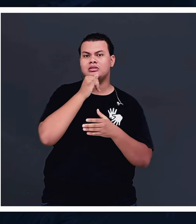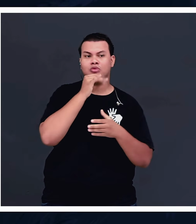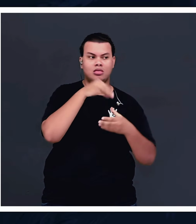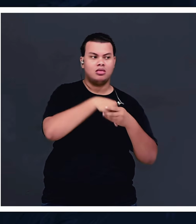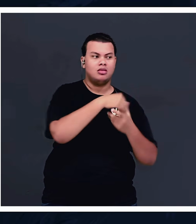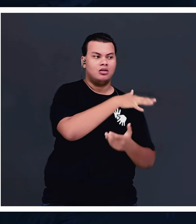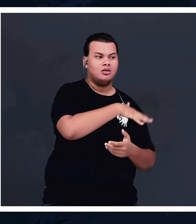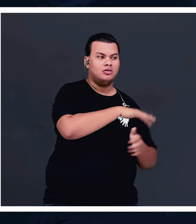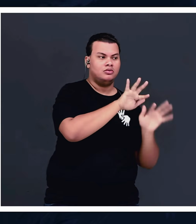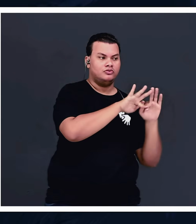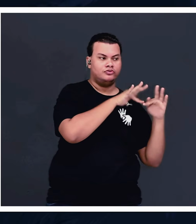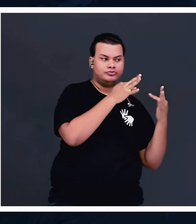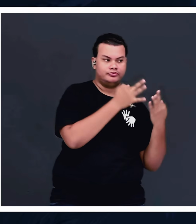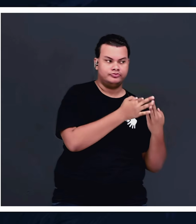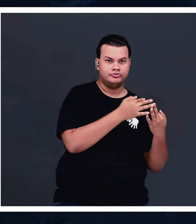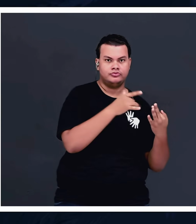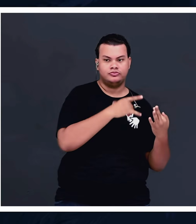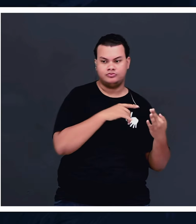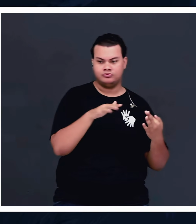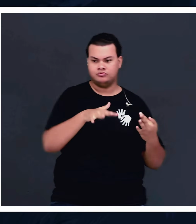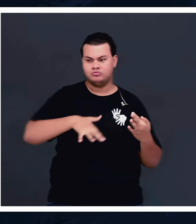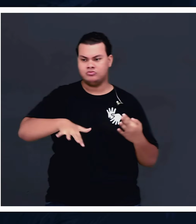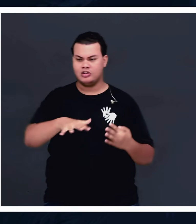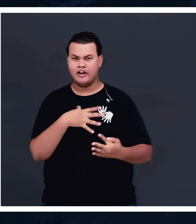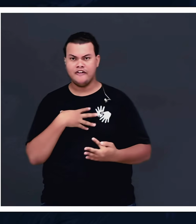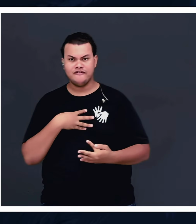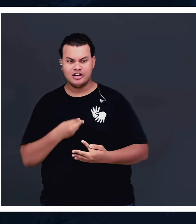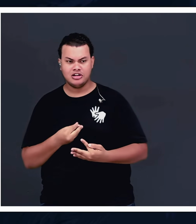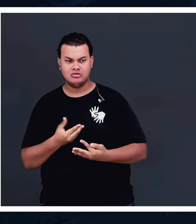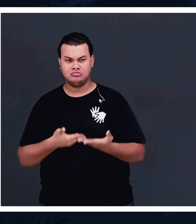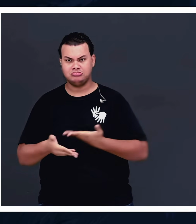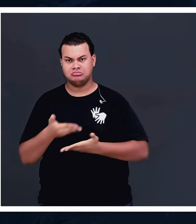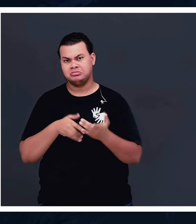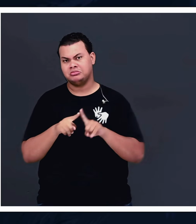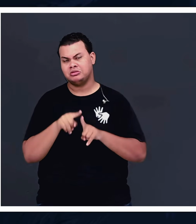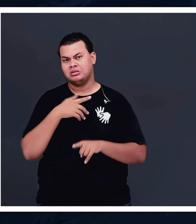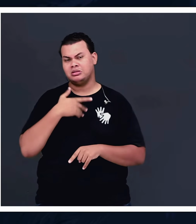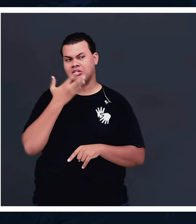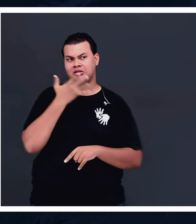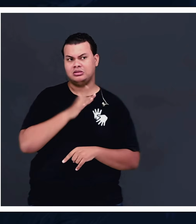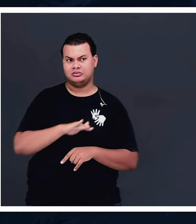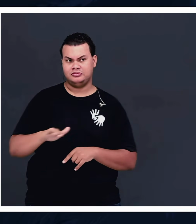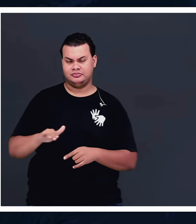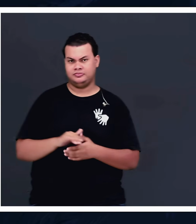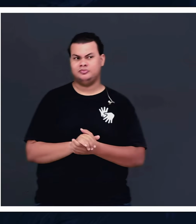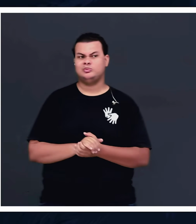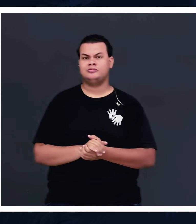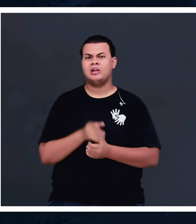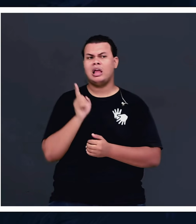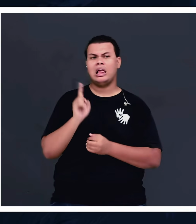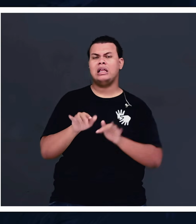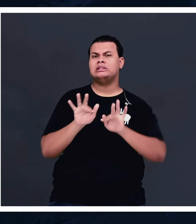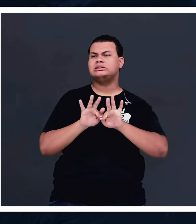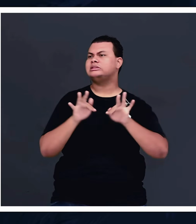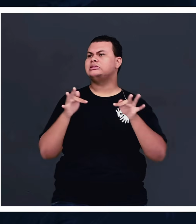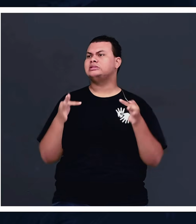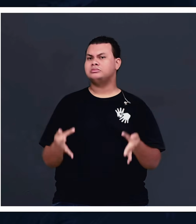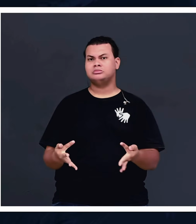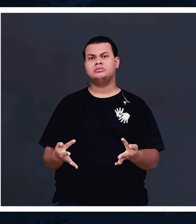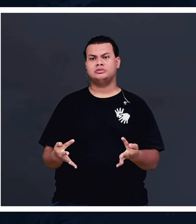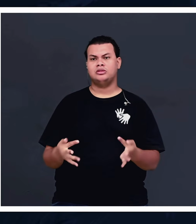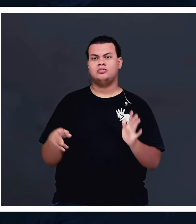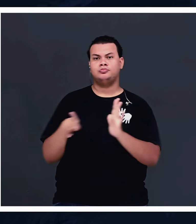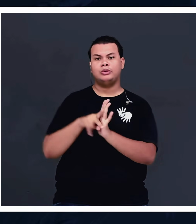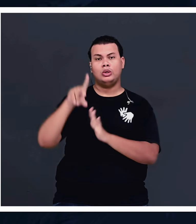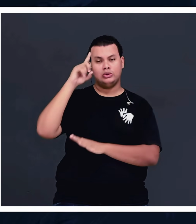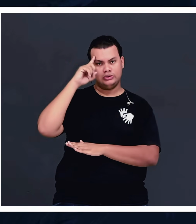exemplo, uma situação entre filhos, crianças, uma coisa simples e corriqueira do